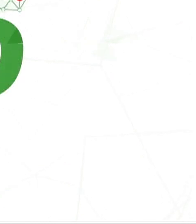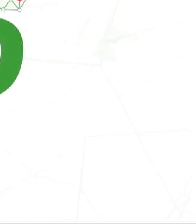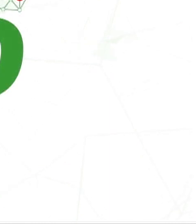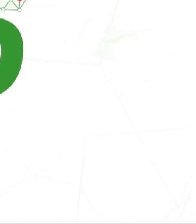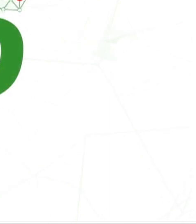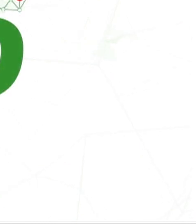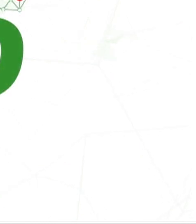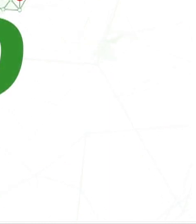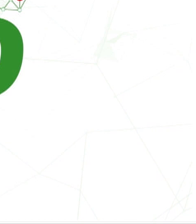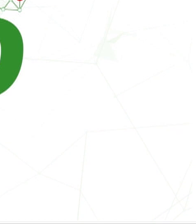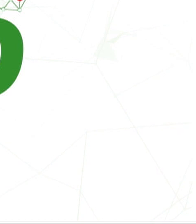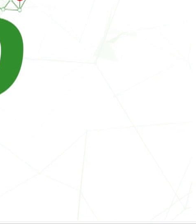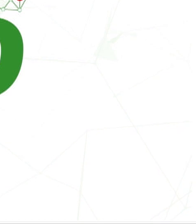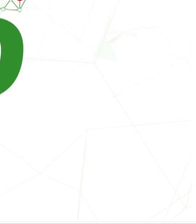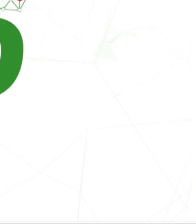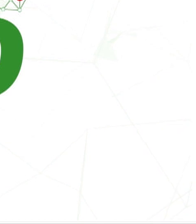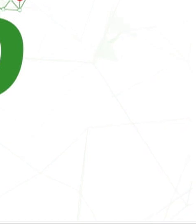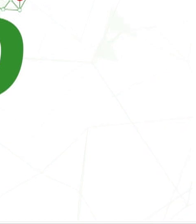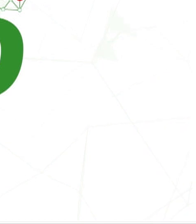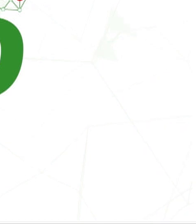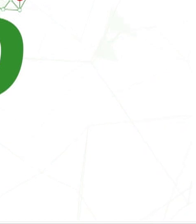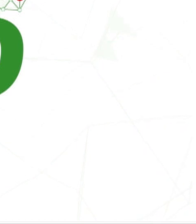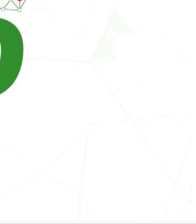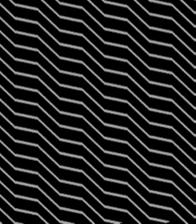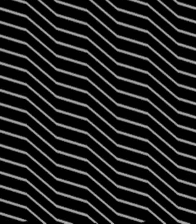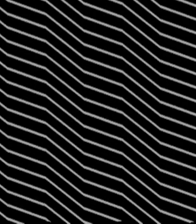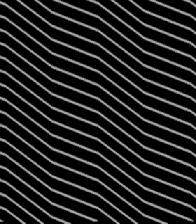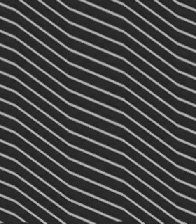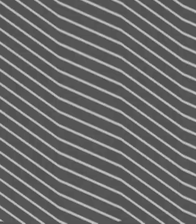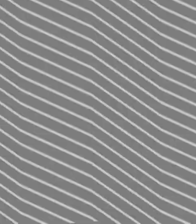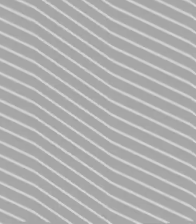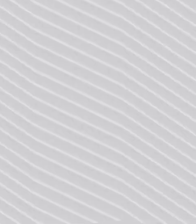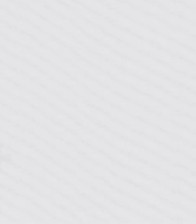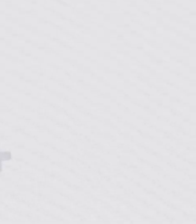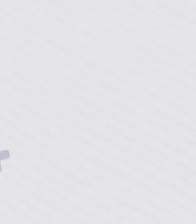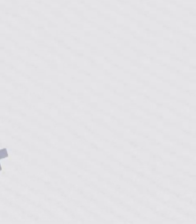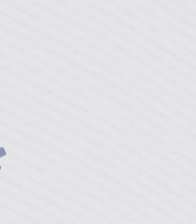Educação à distância, mudando realidades.